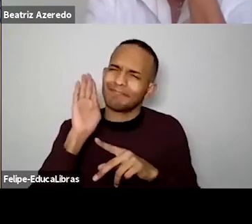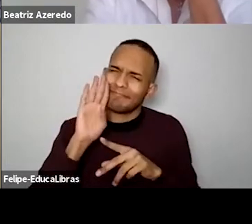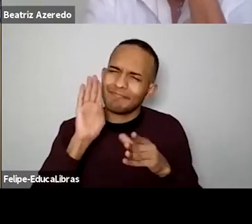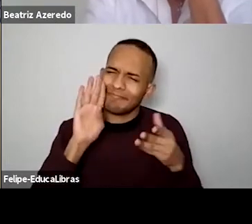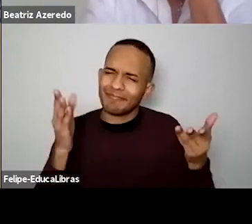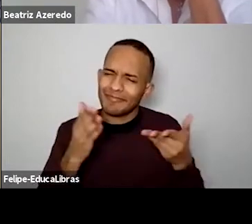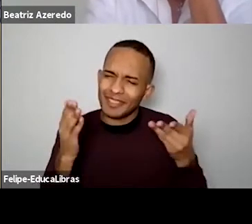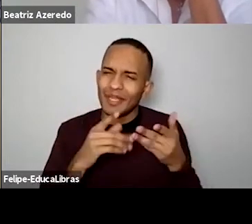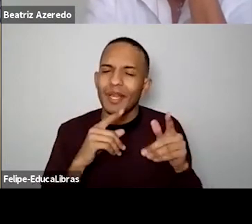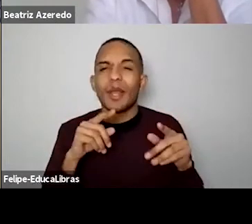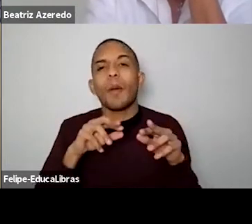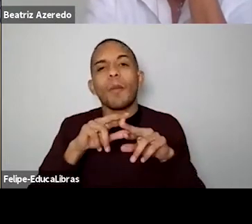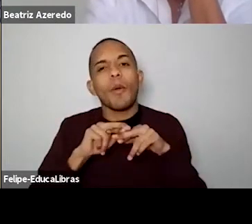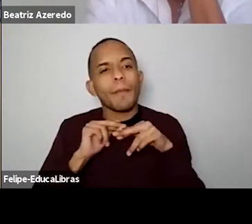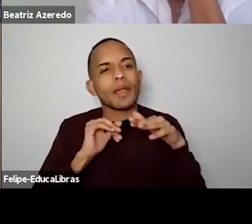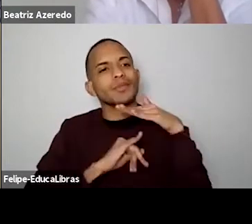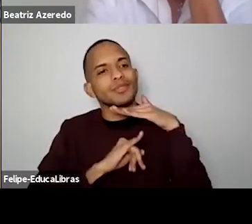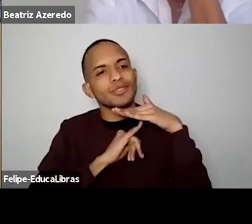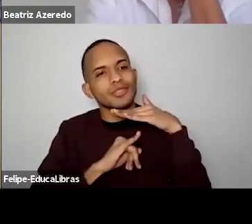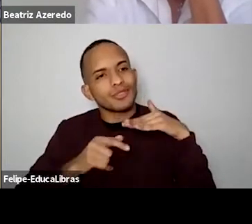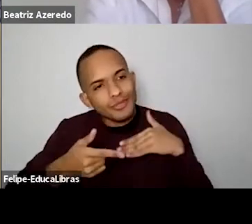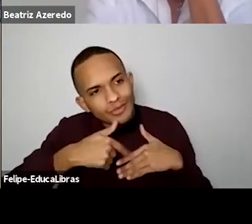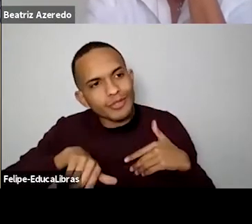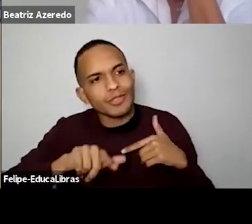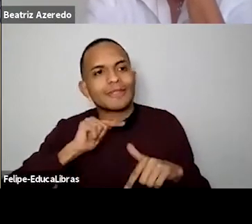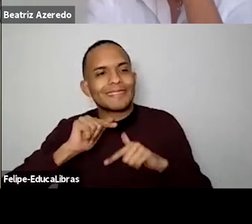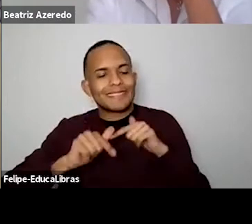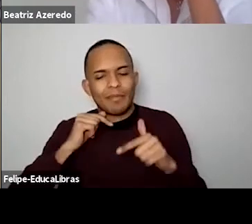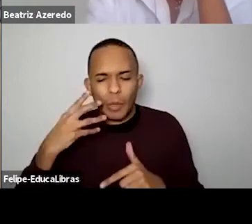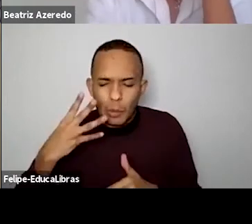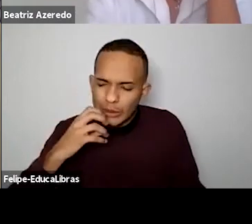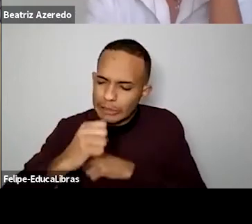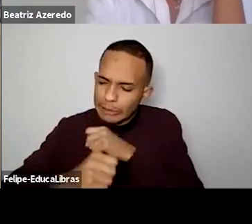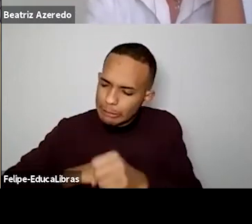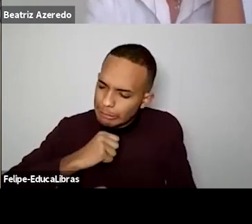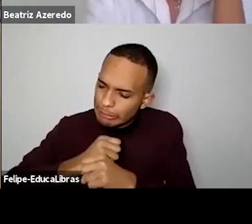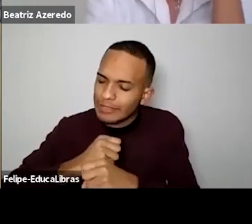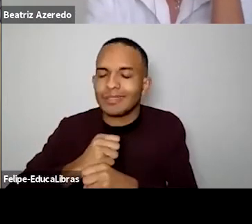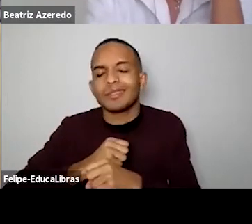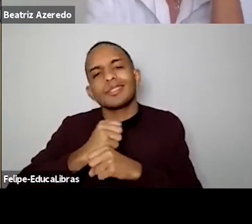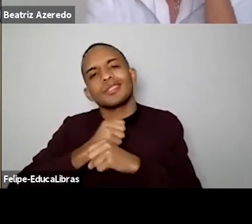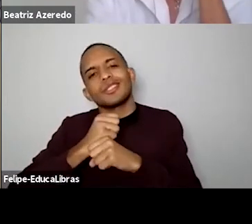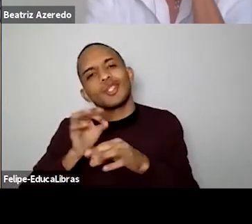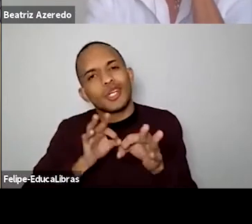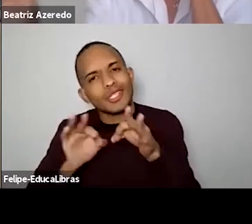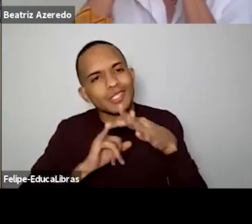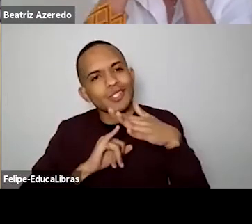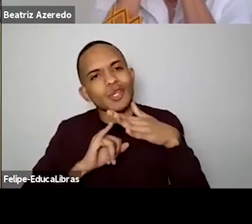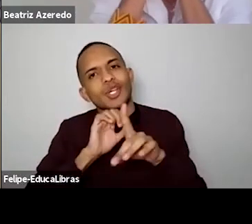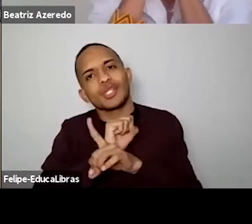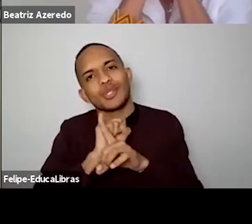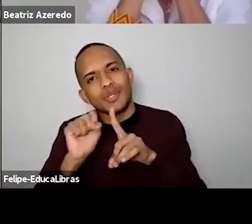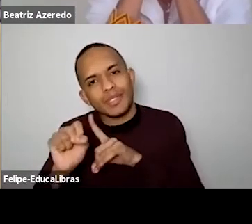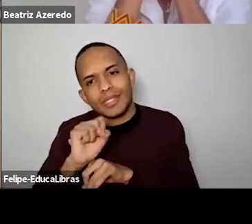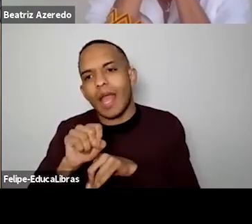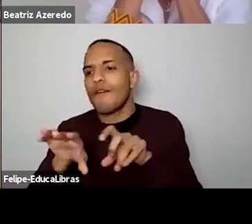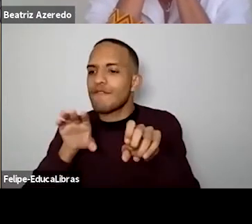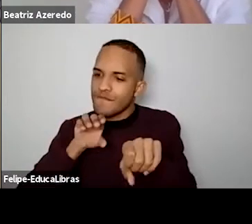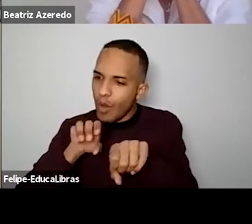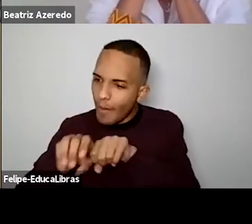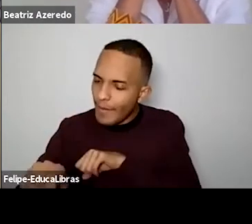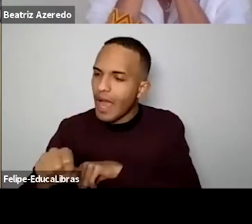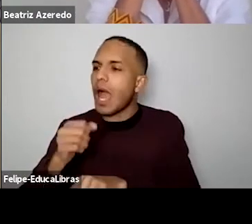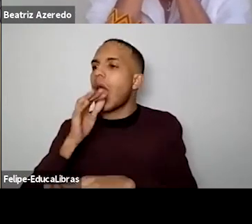do Instituto, que a gente fez um trabalho durante 4 anos junto a organizações sociais para, de fato, capacitá-las, para elas